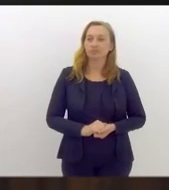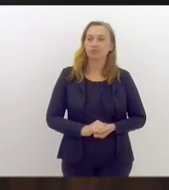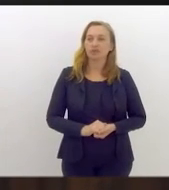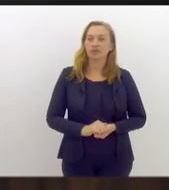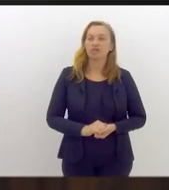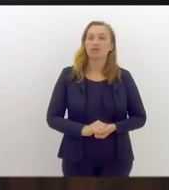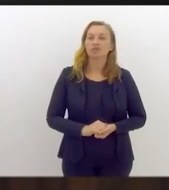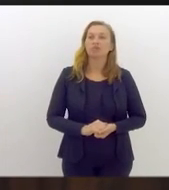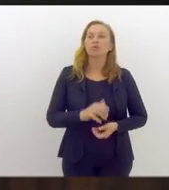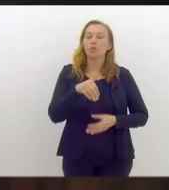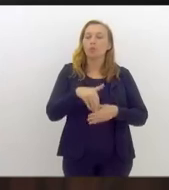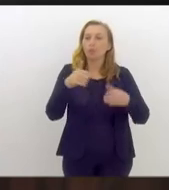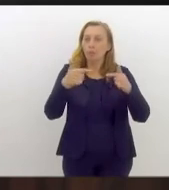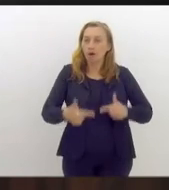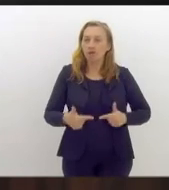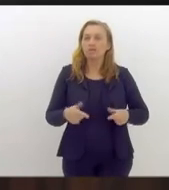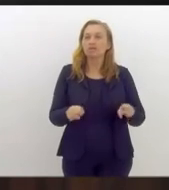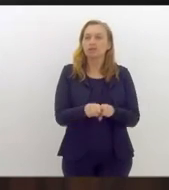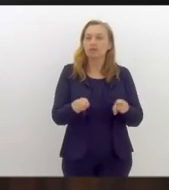tanto se abstém como